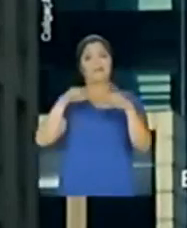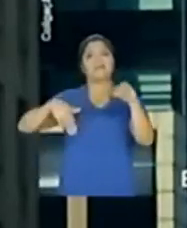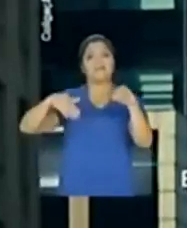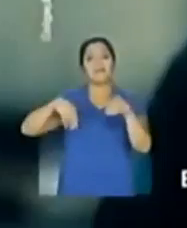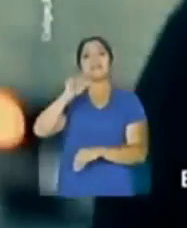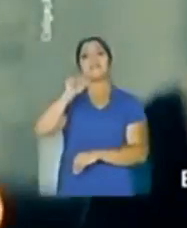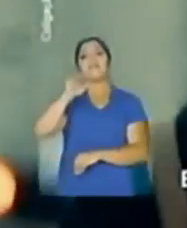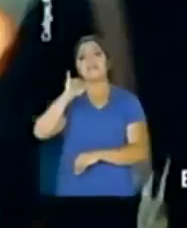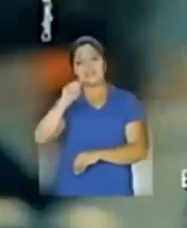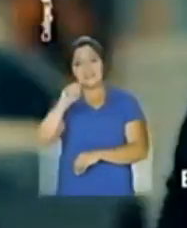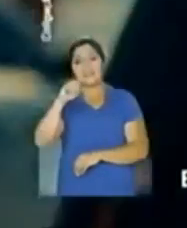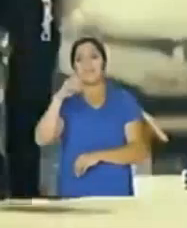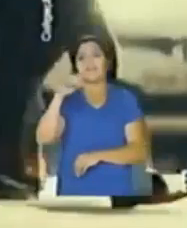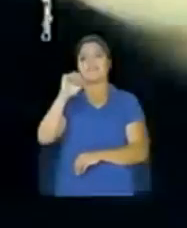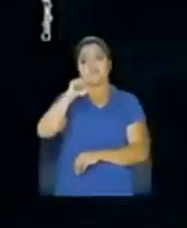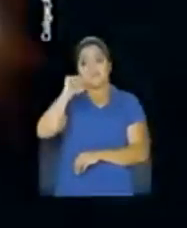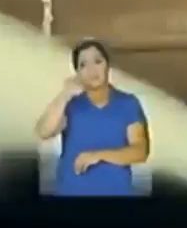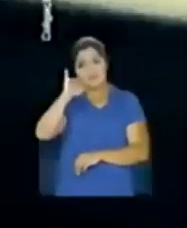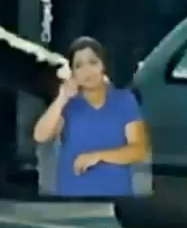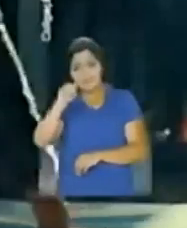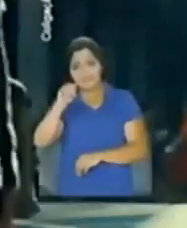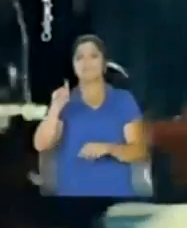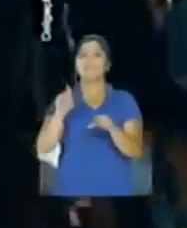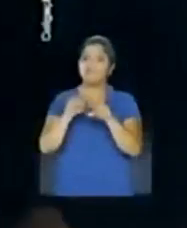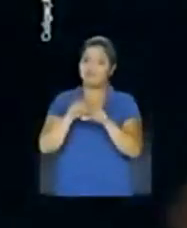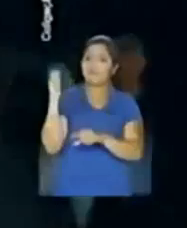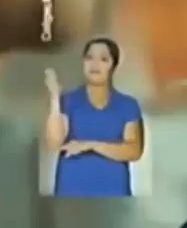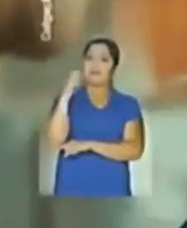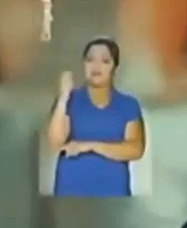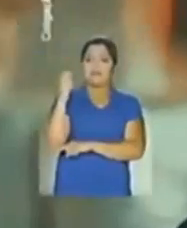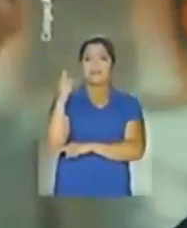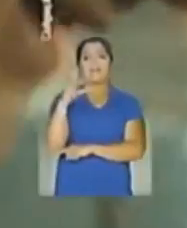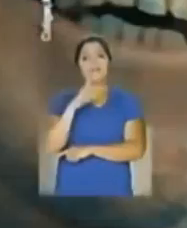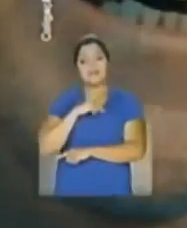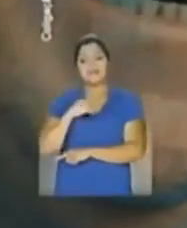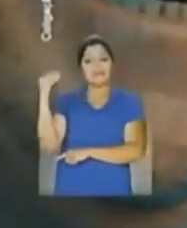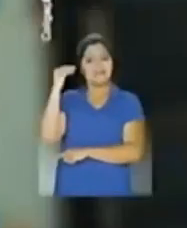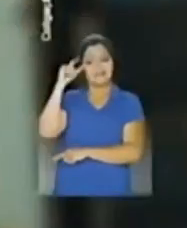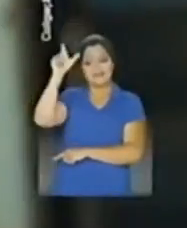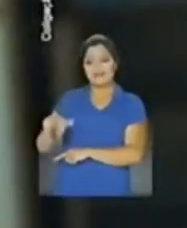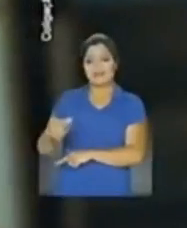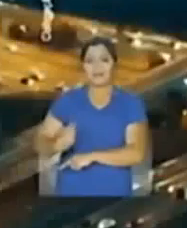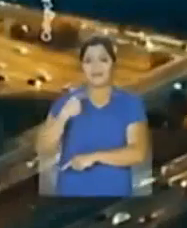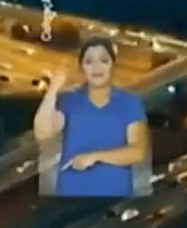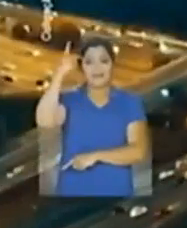São Francisco e Balneário Mar Paulista. Por falar em paulista, um beijo para a avenida. Outro para o